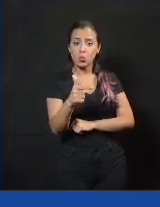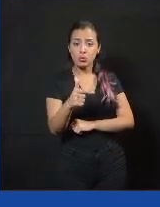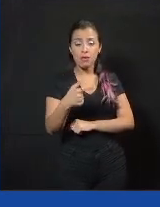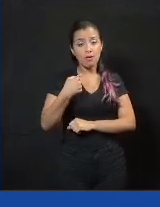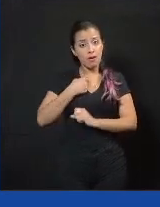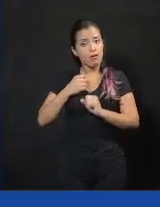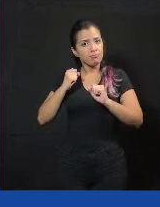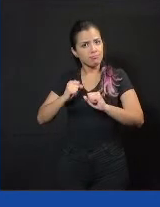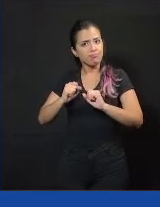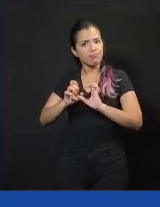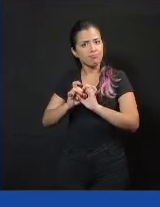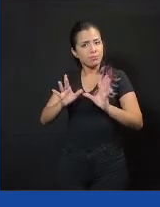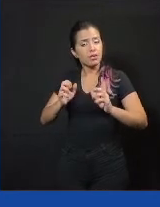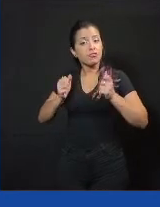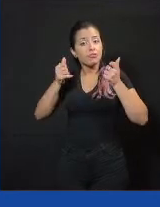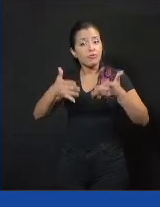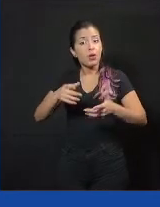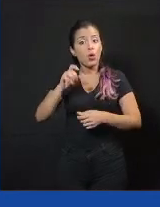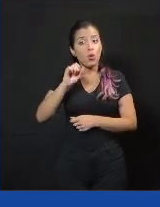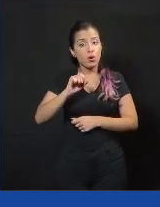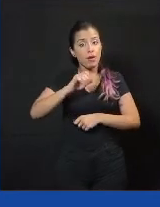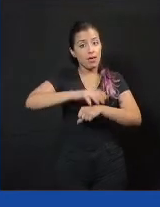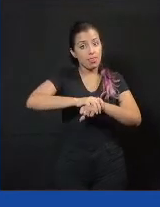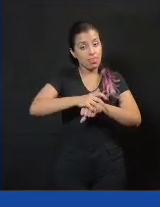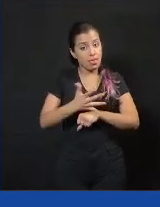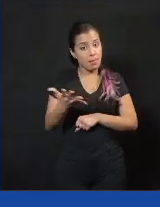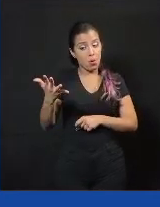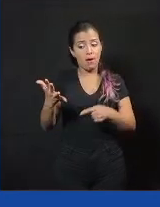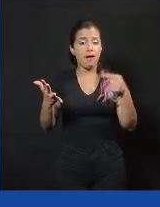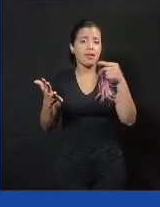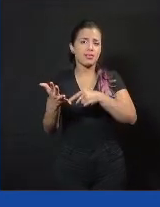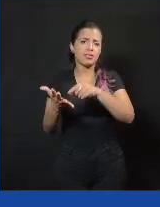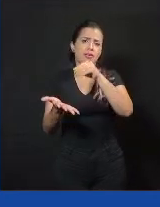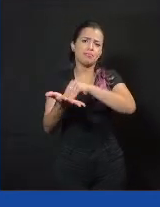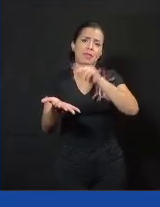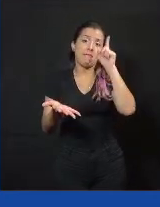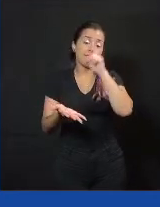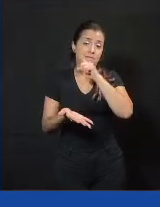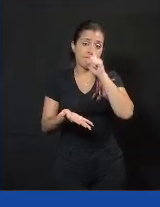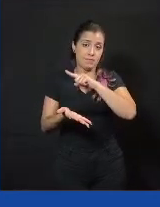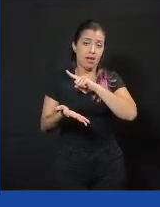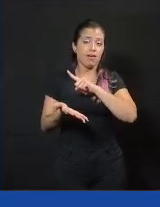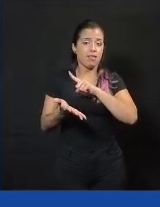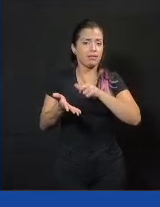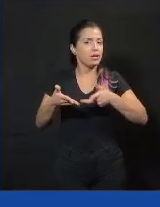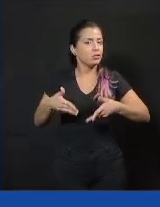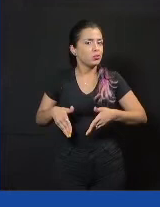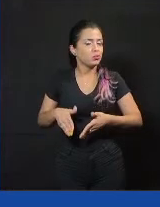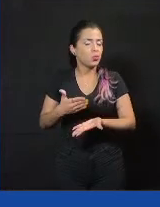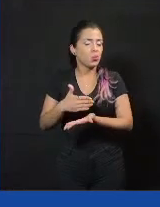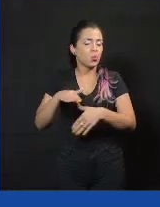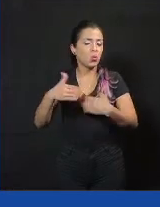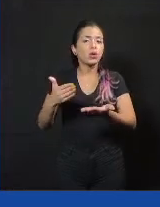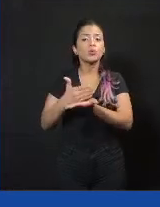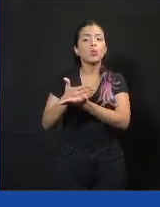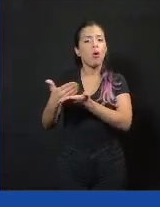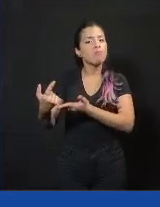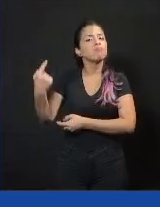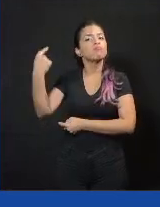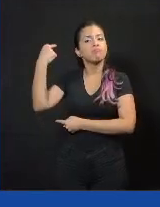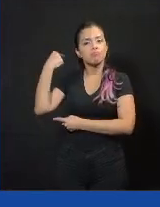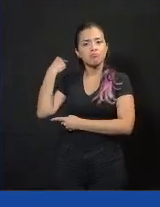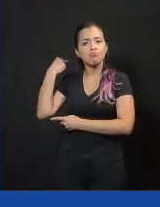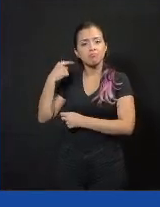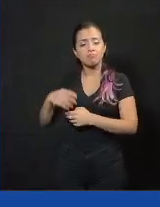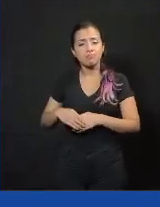prática, a democracia do Brasil é torta de nascimento. É necessário e urgente corrigir isso, que